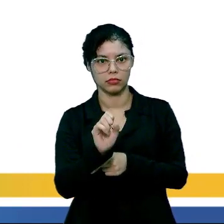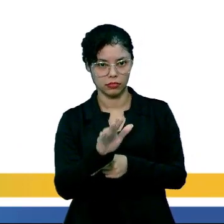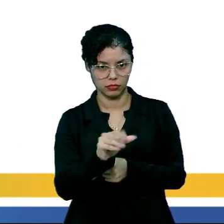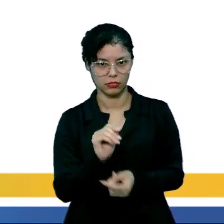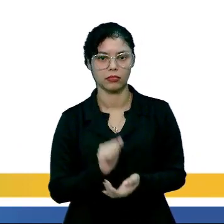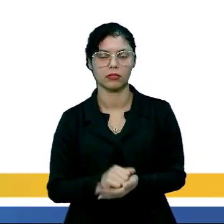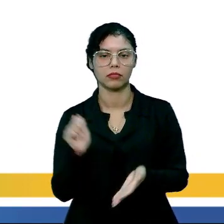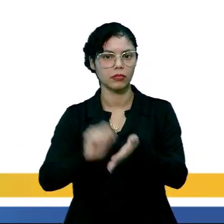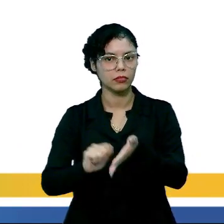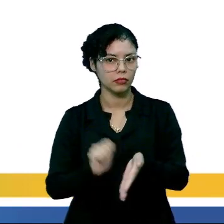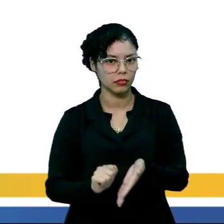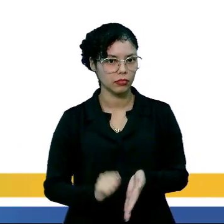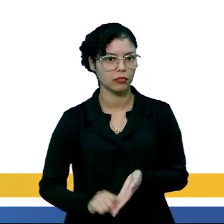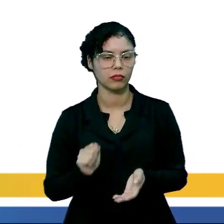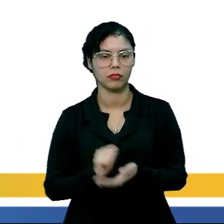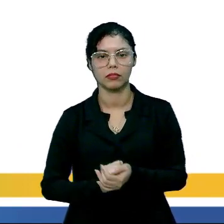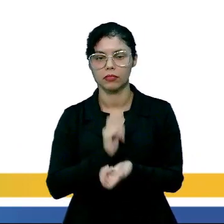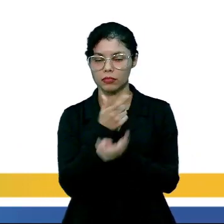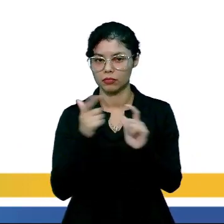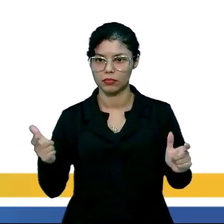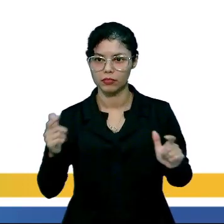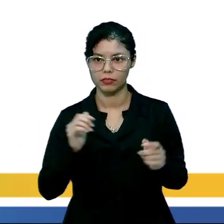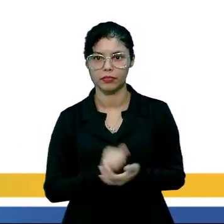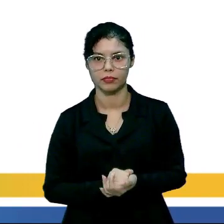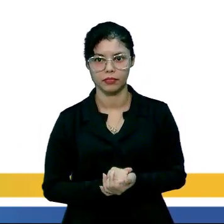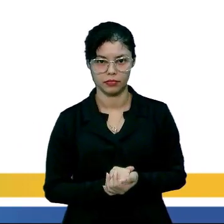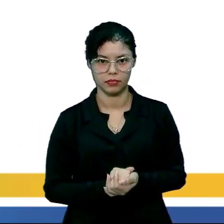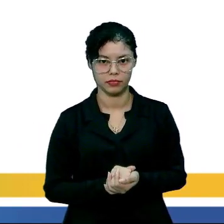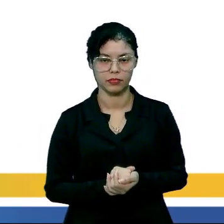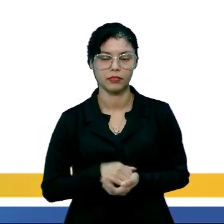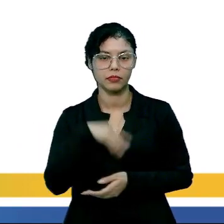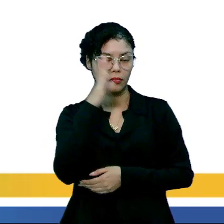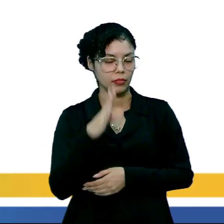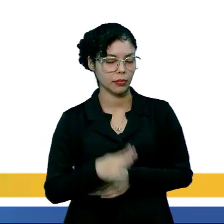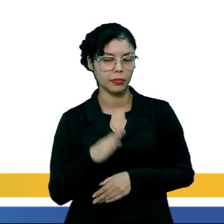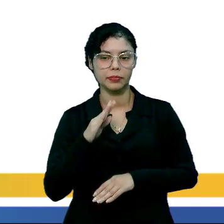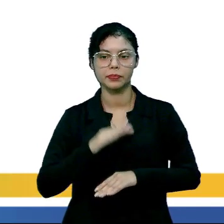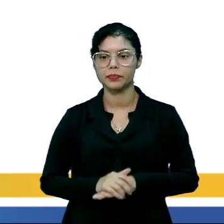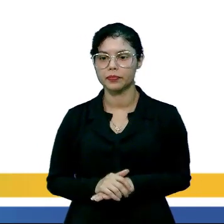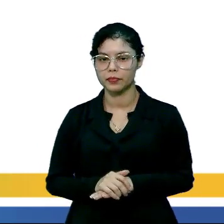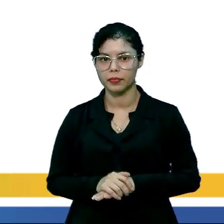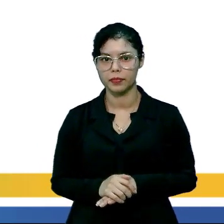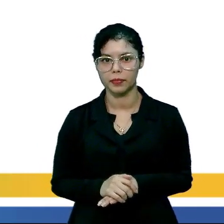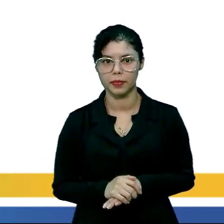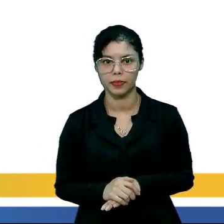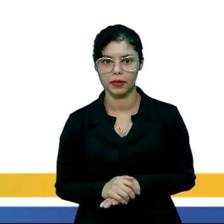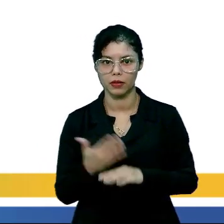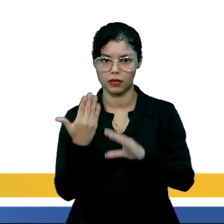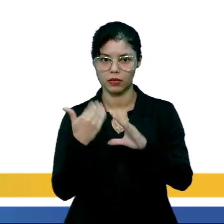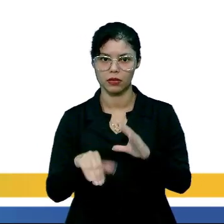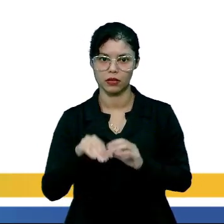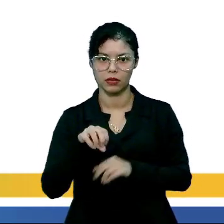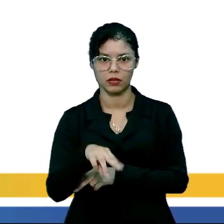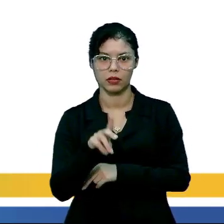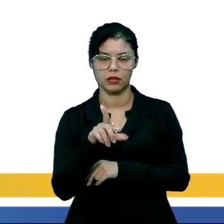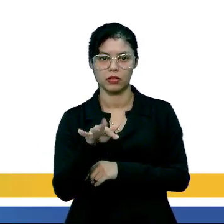escritor naturalista, o maior escritor naturalista brasileiro. Ele publica aí a obra O Mulato, que